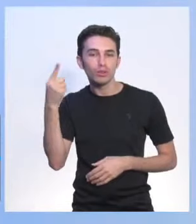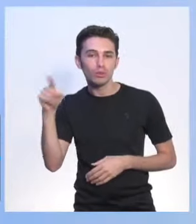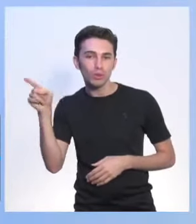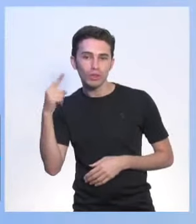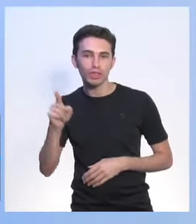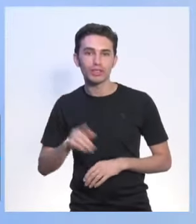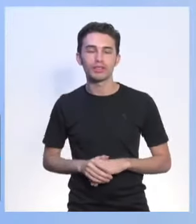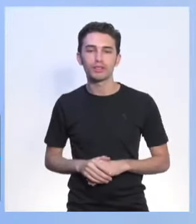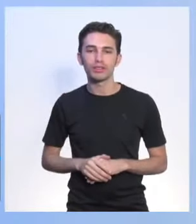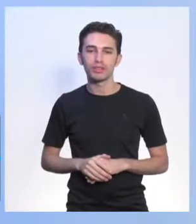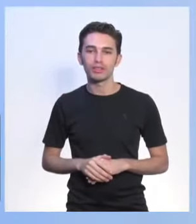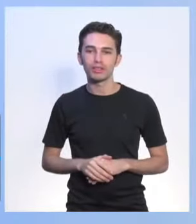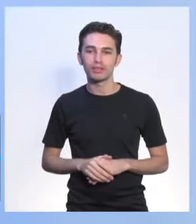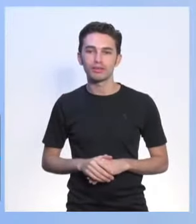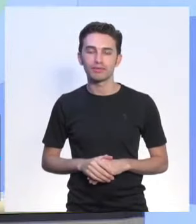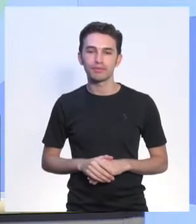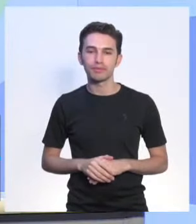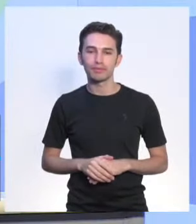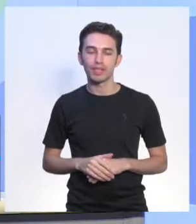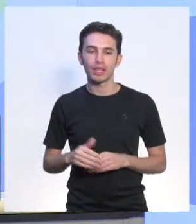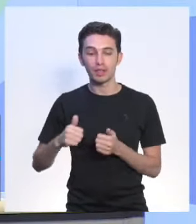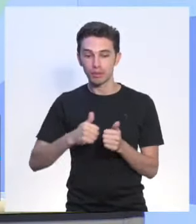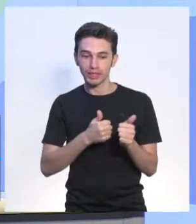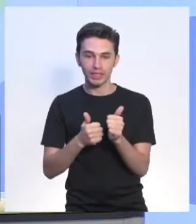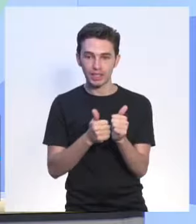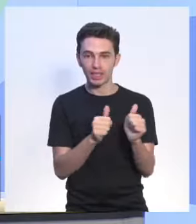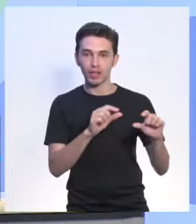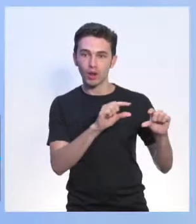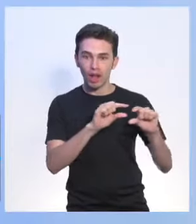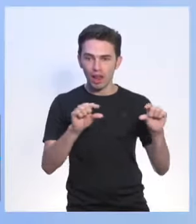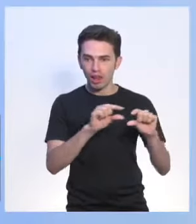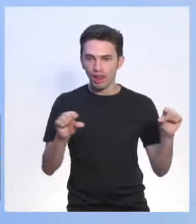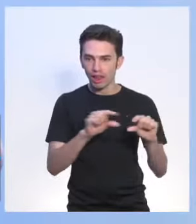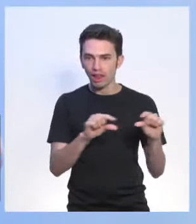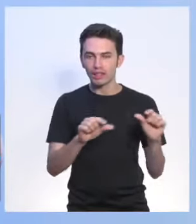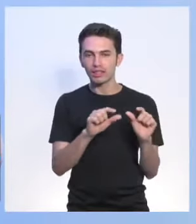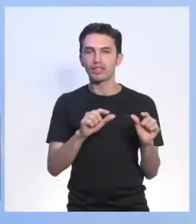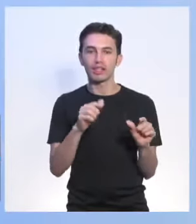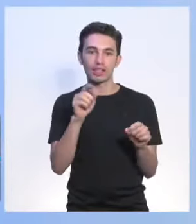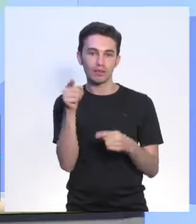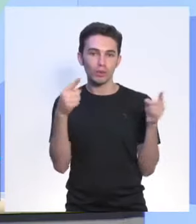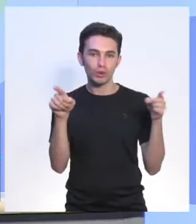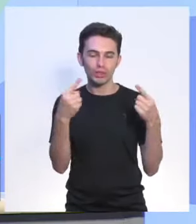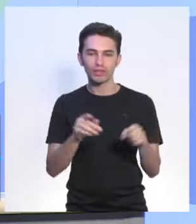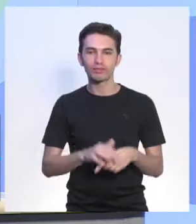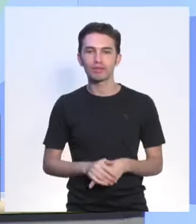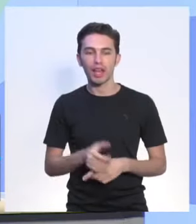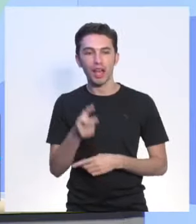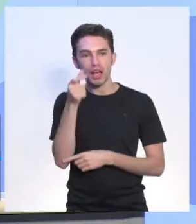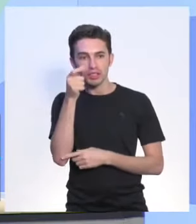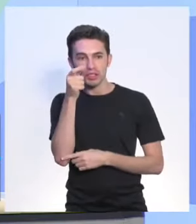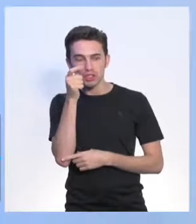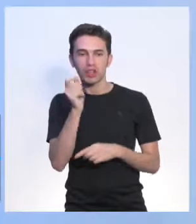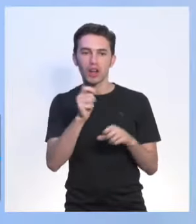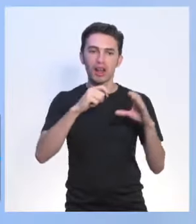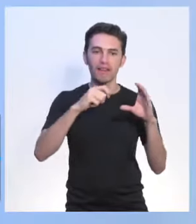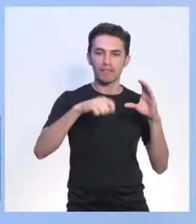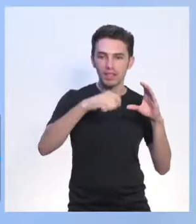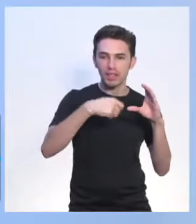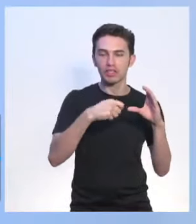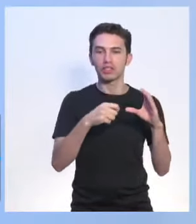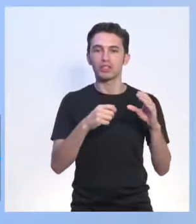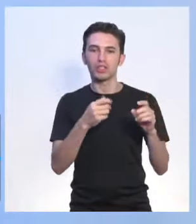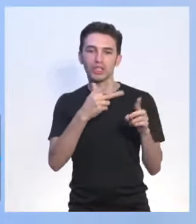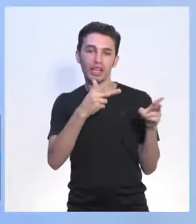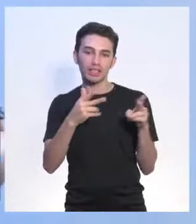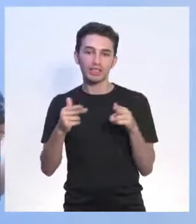and following the lyrics. e seguindo a letra da música. Watching videos and series. Assistindo vídeos e séries. Okay? Então, isso tudo